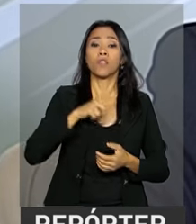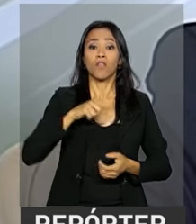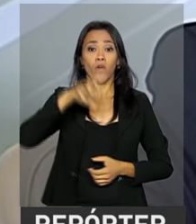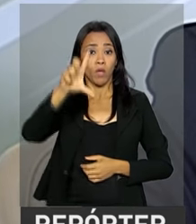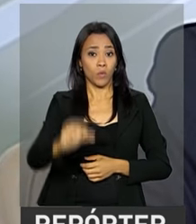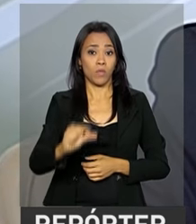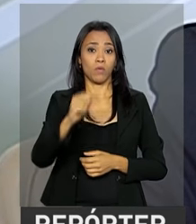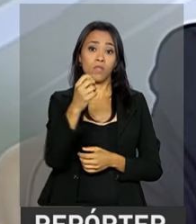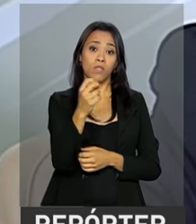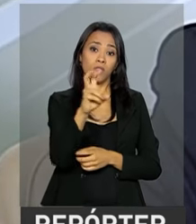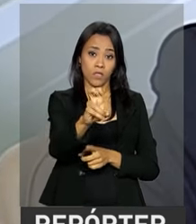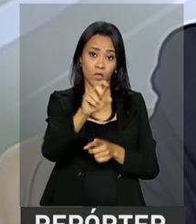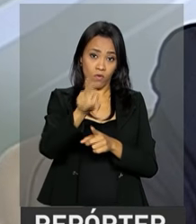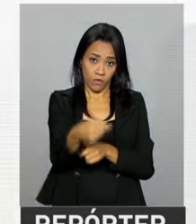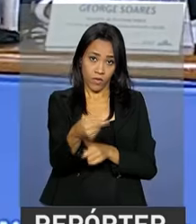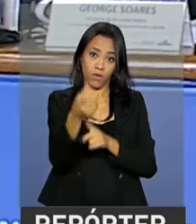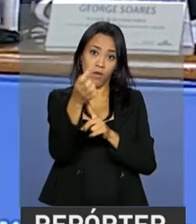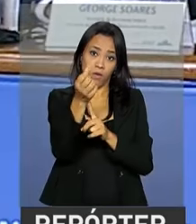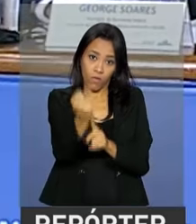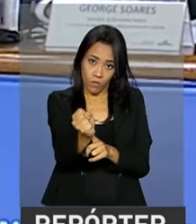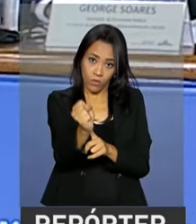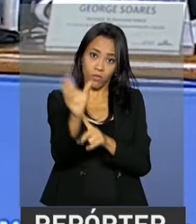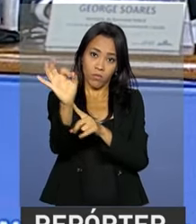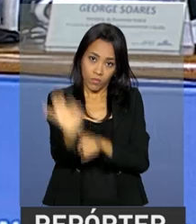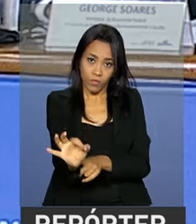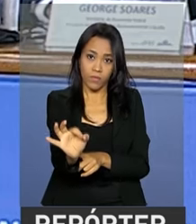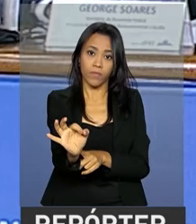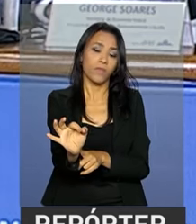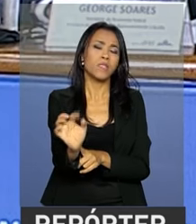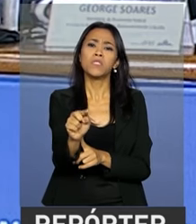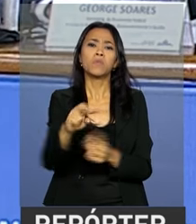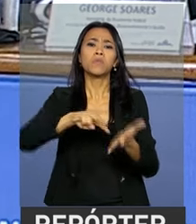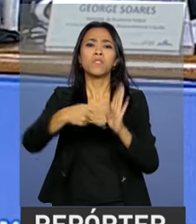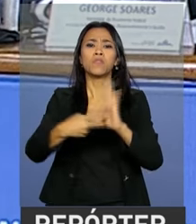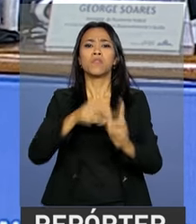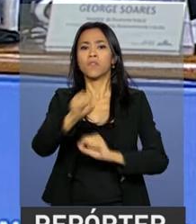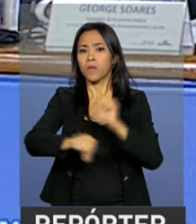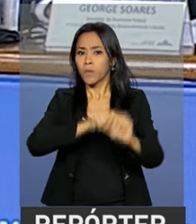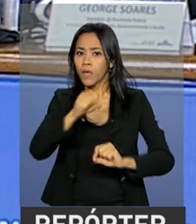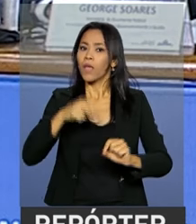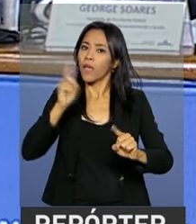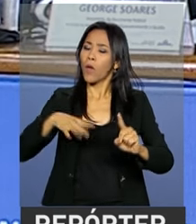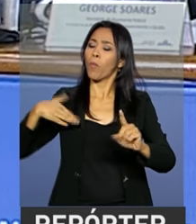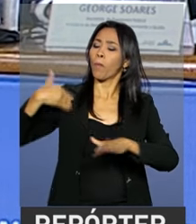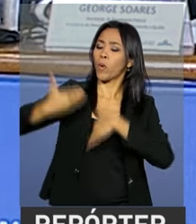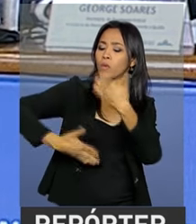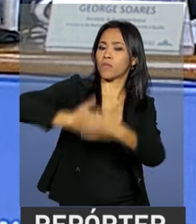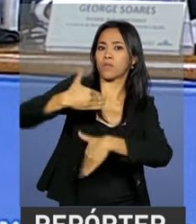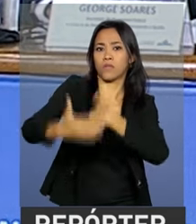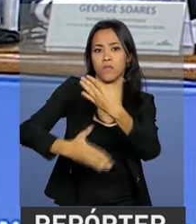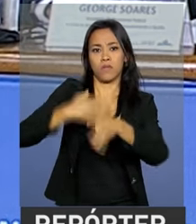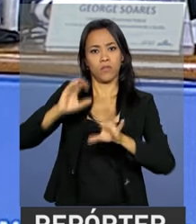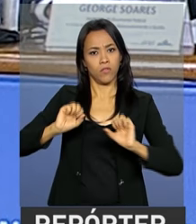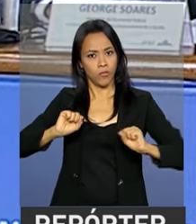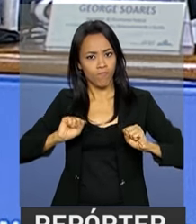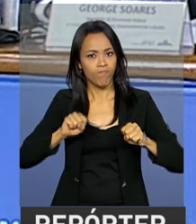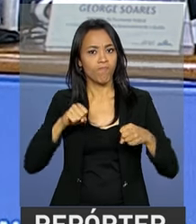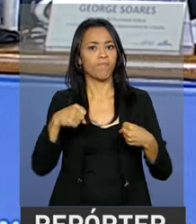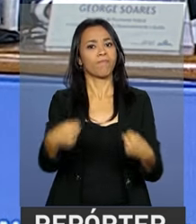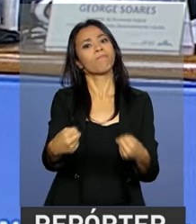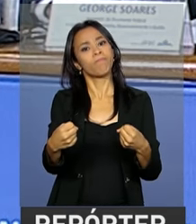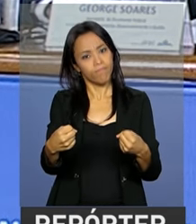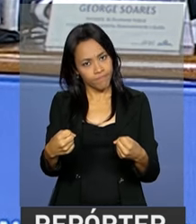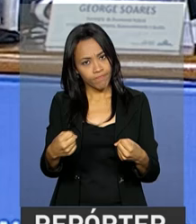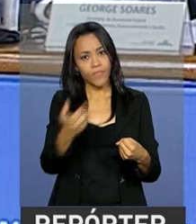5,8% real, o que revela a continuidade de um processo de esforço